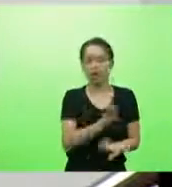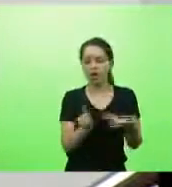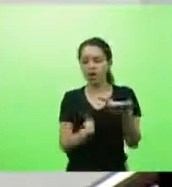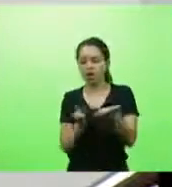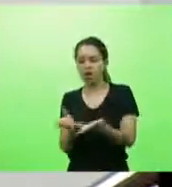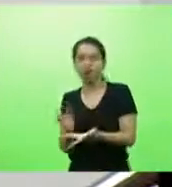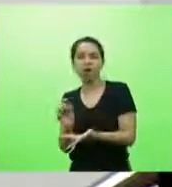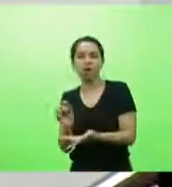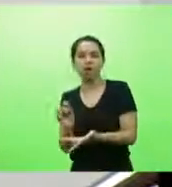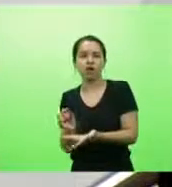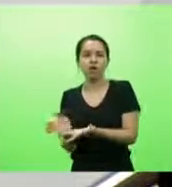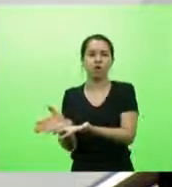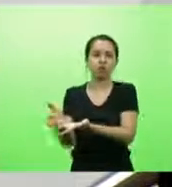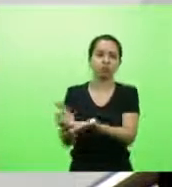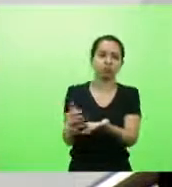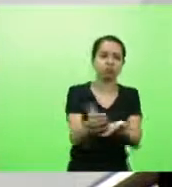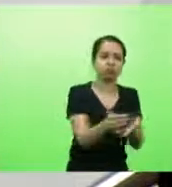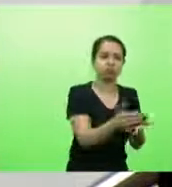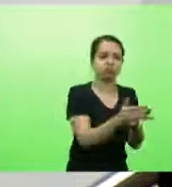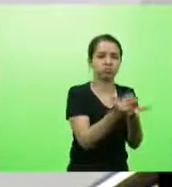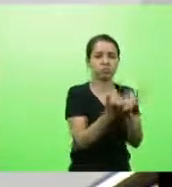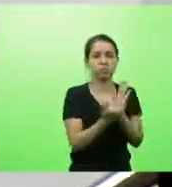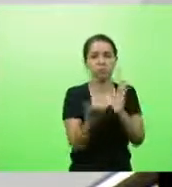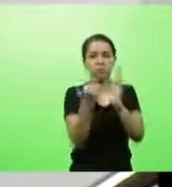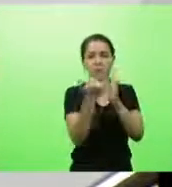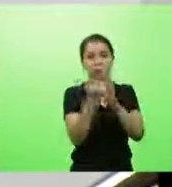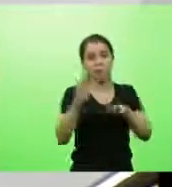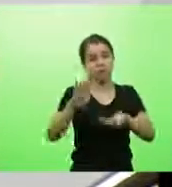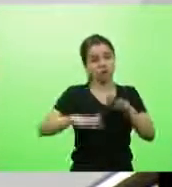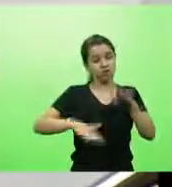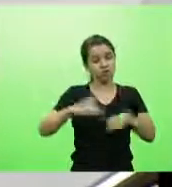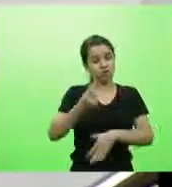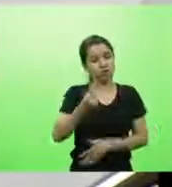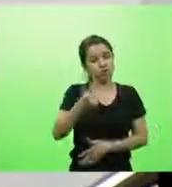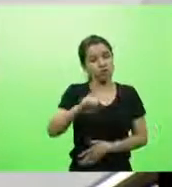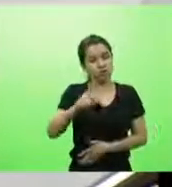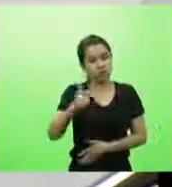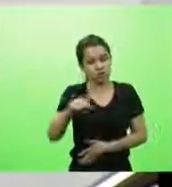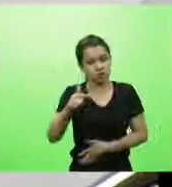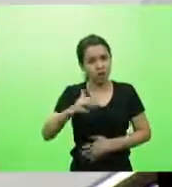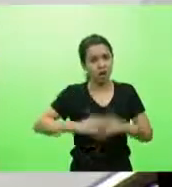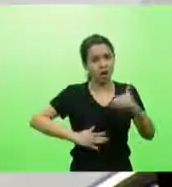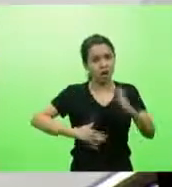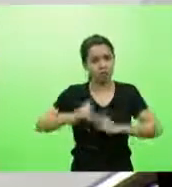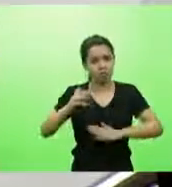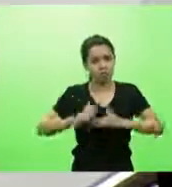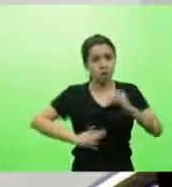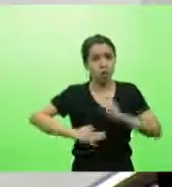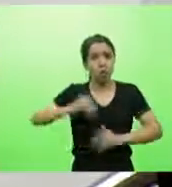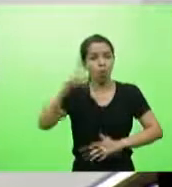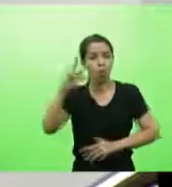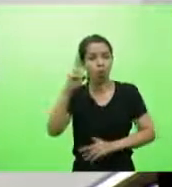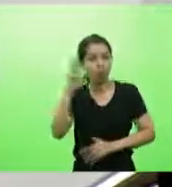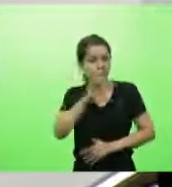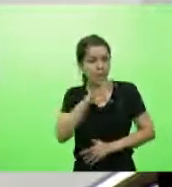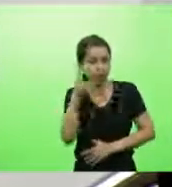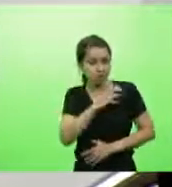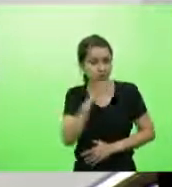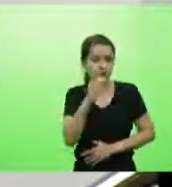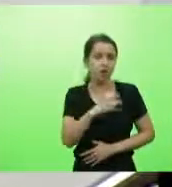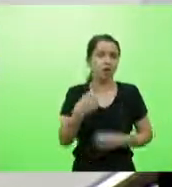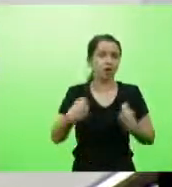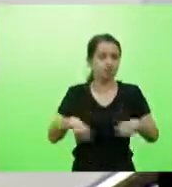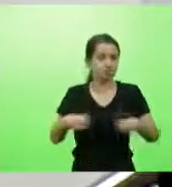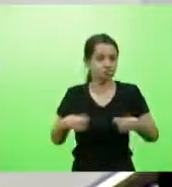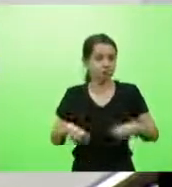Arrecadamos como nunca e às vezes não temos dinheiro para fazer ações emergenciais. Agora aqui e na região